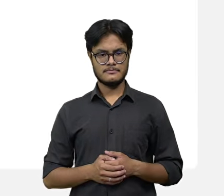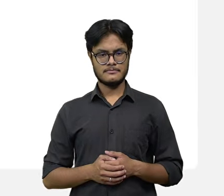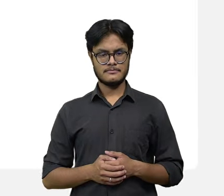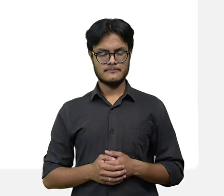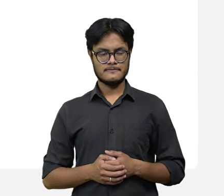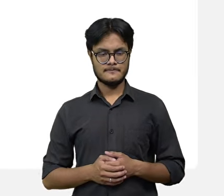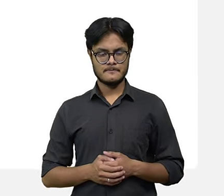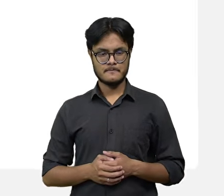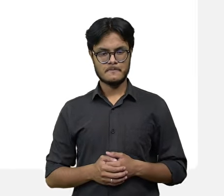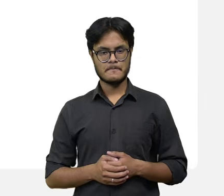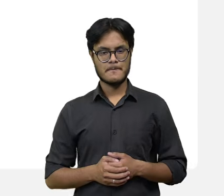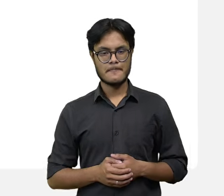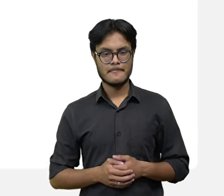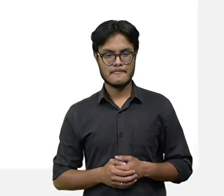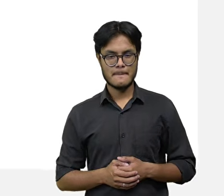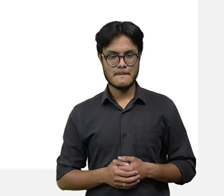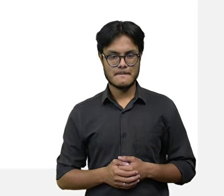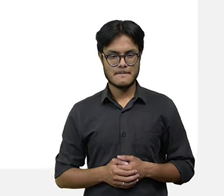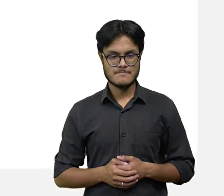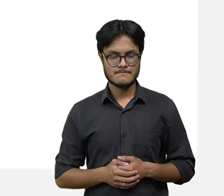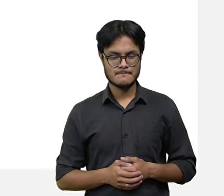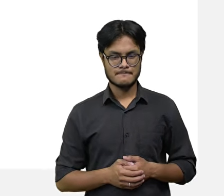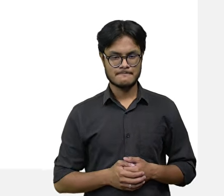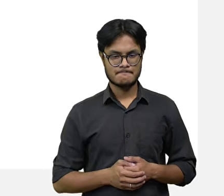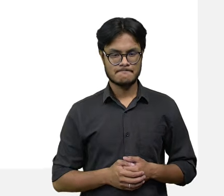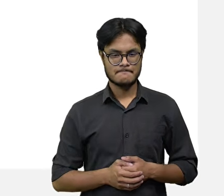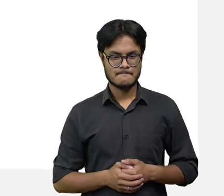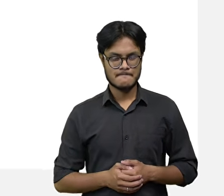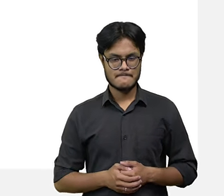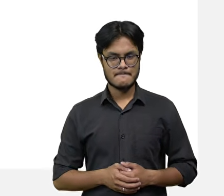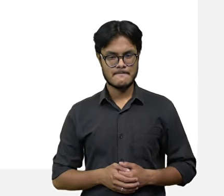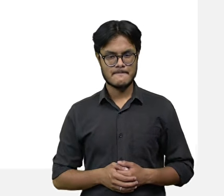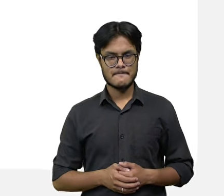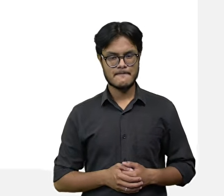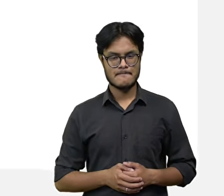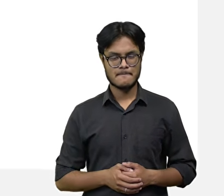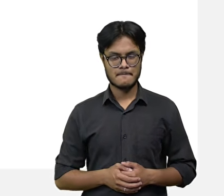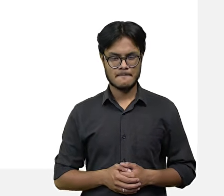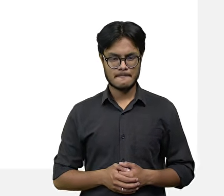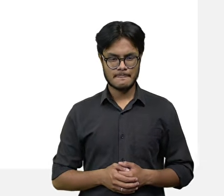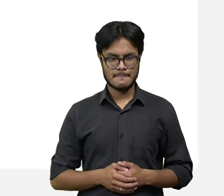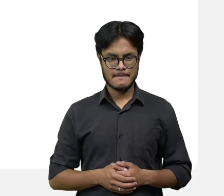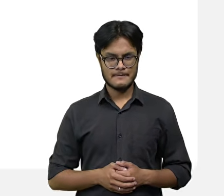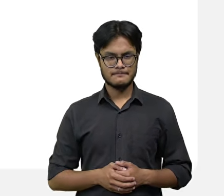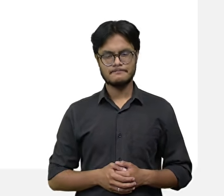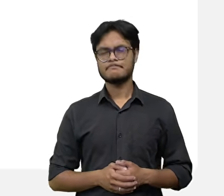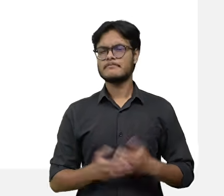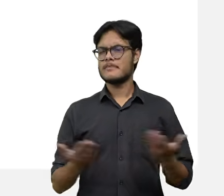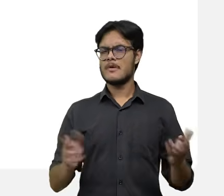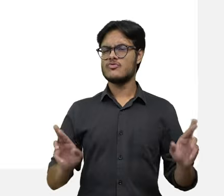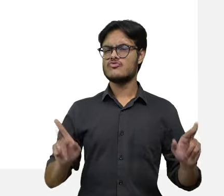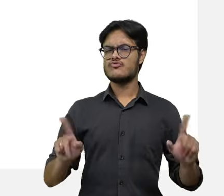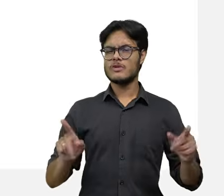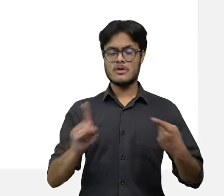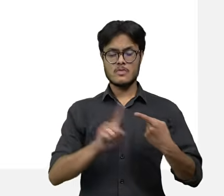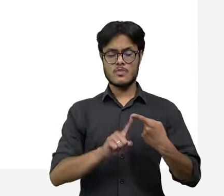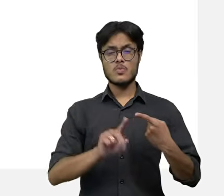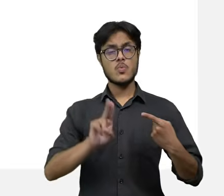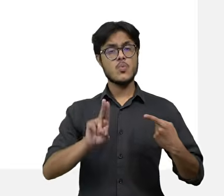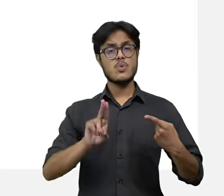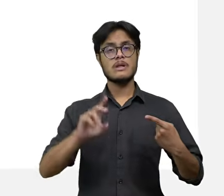força eletromotriz. É uma abreviação, na verdade, né? Também é dada em volts. Qual a diferença? U é a tensão